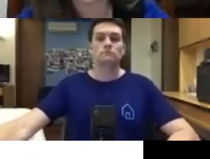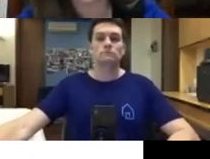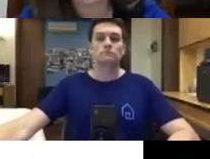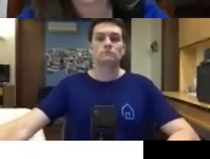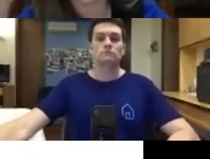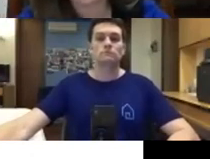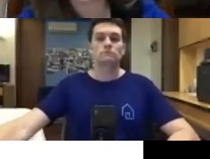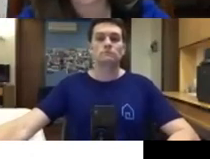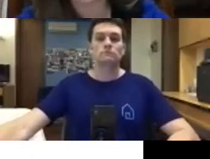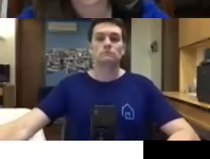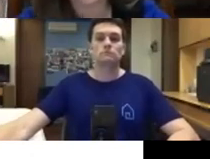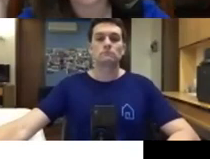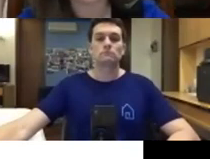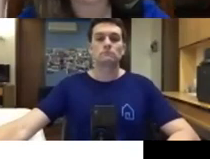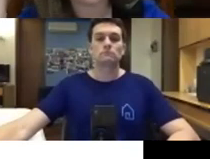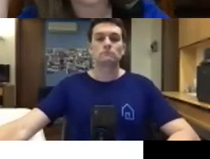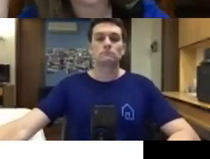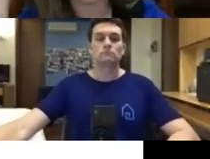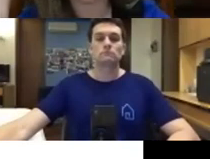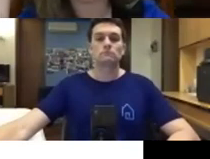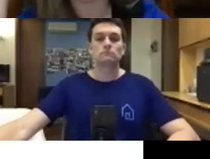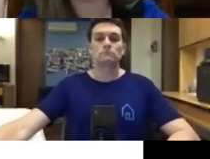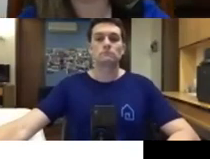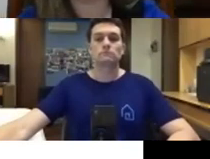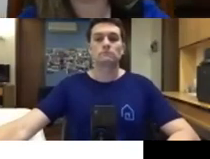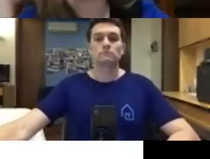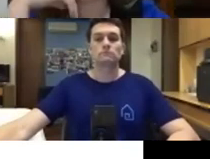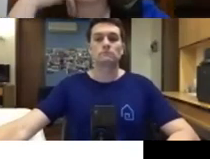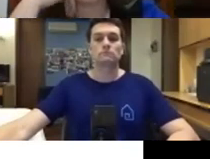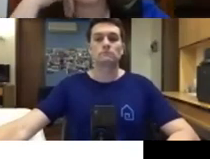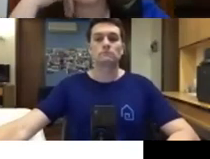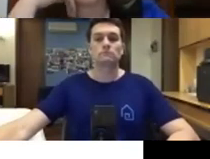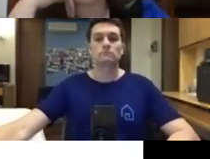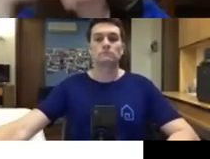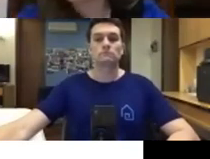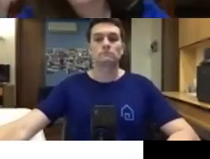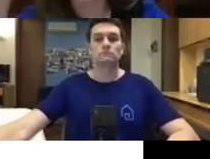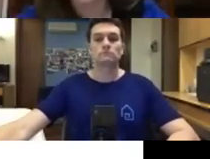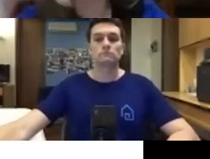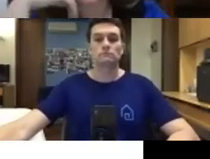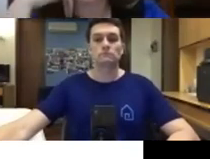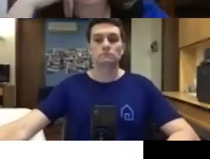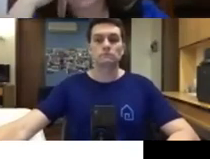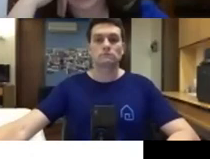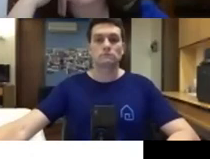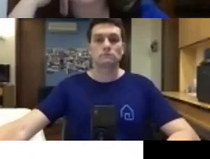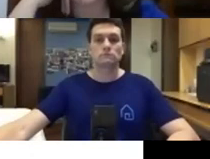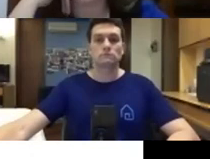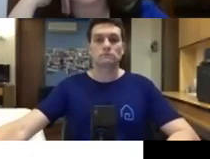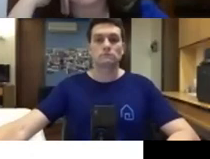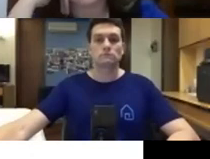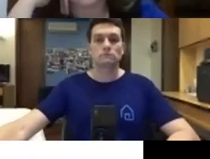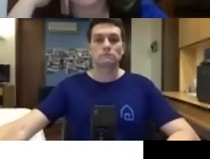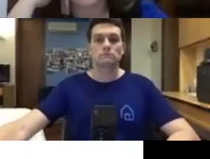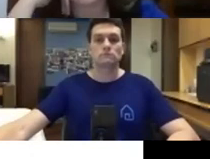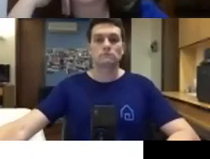questão de definição de camadas ali até a armadura. Não, perfeito. É que a maioria das pessoas nunca ouviram falar num raio-x